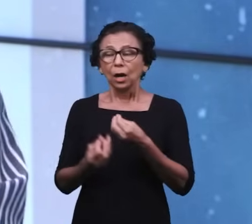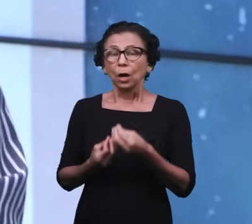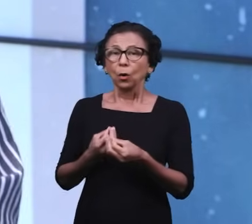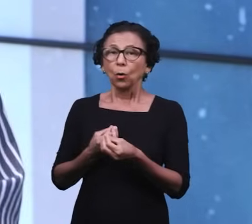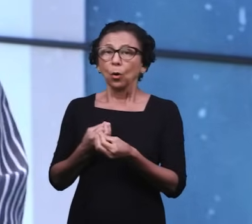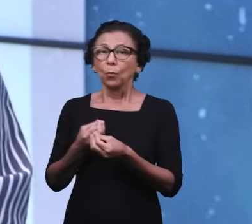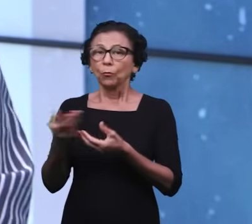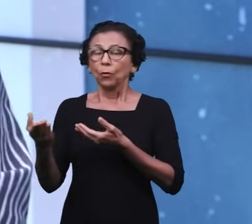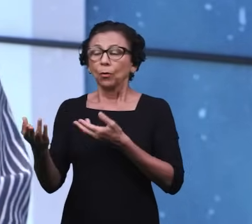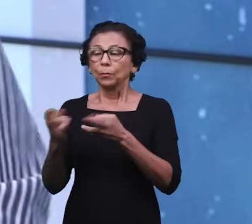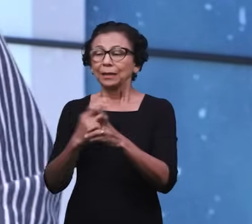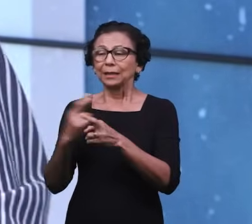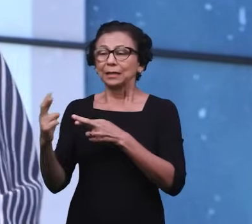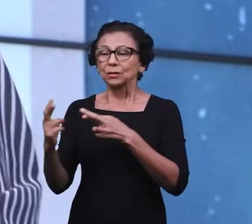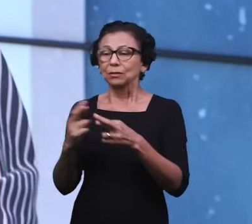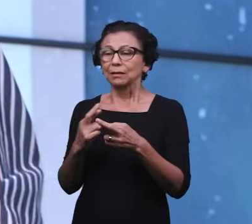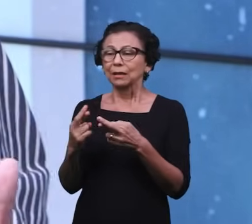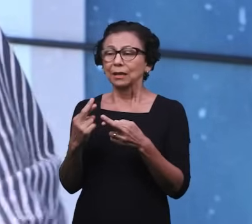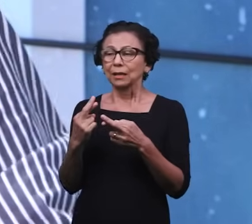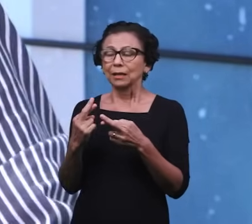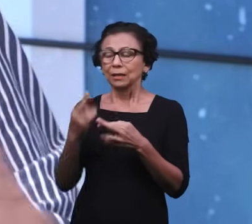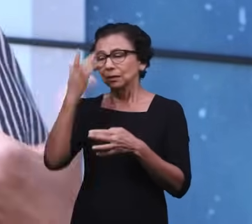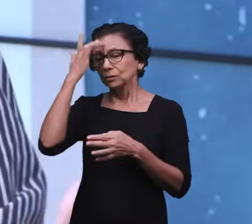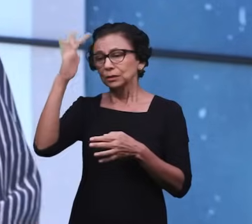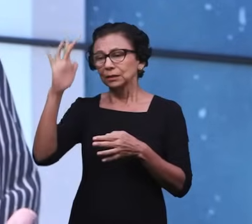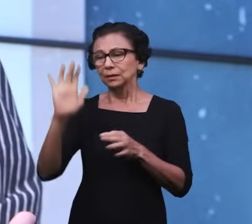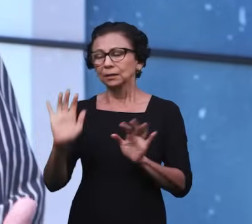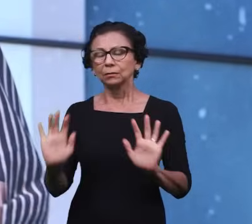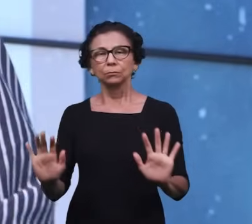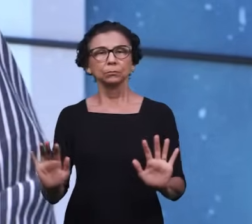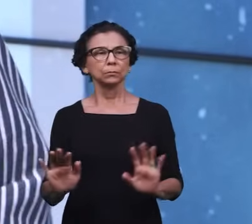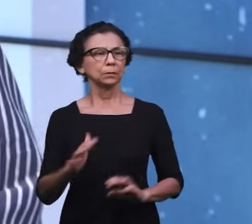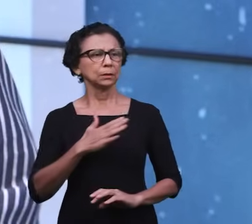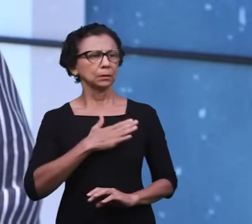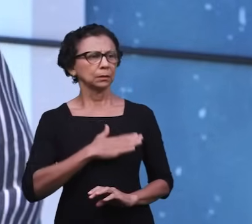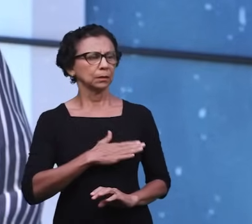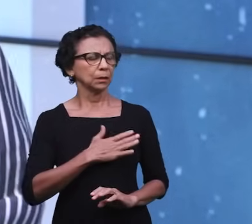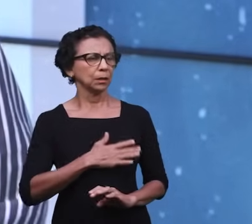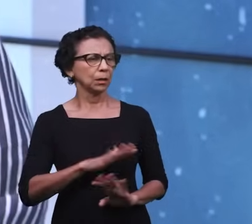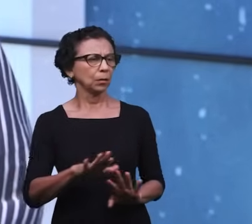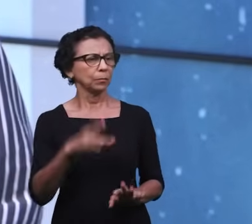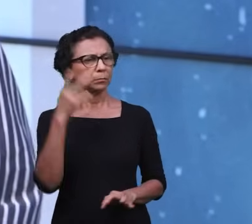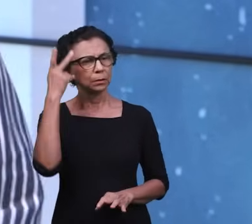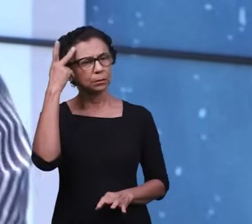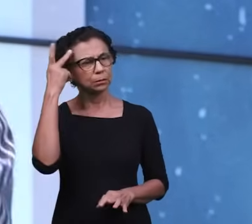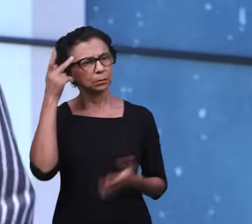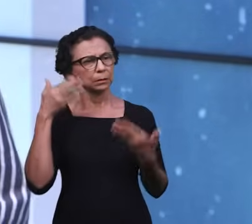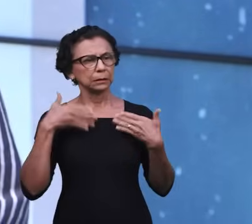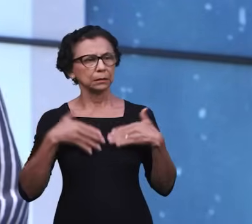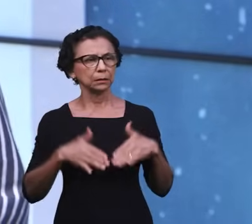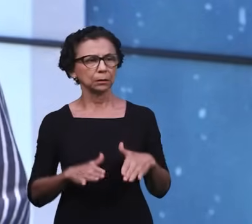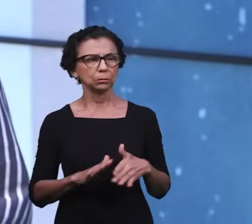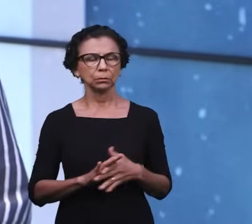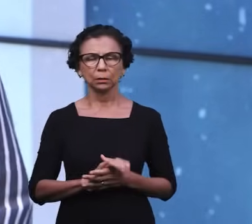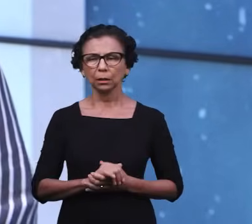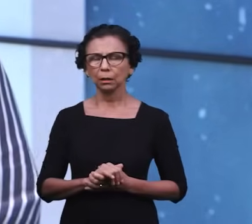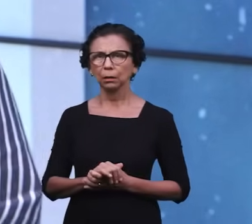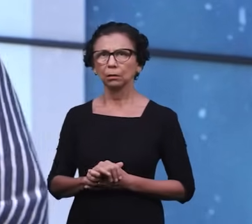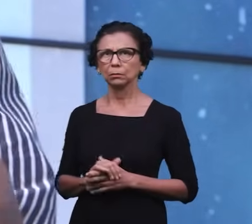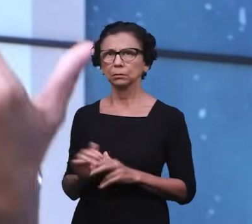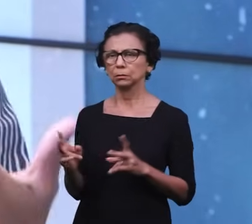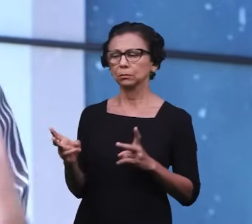para chegar perto, Uhum. né? É só você se desarmar e, assim, eu vou tentar ir no ritmo da criança.